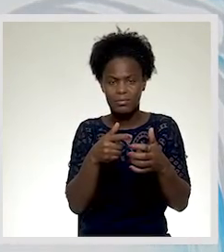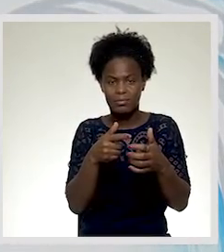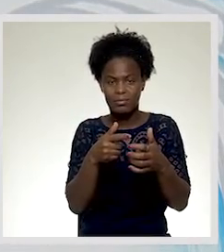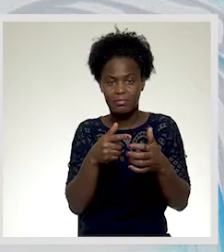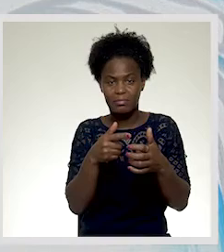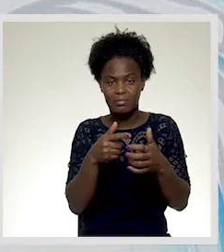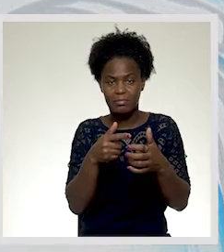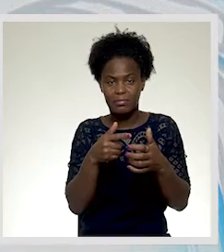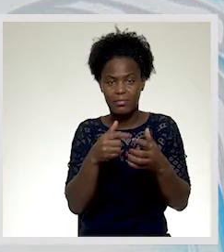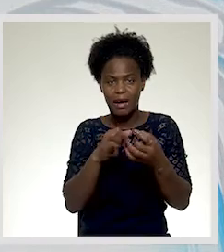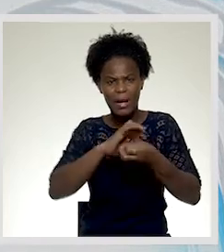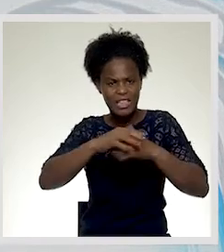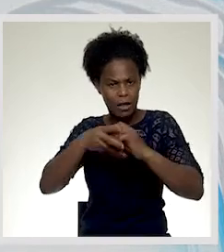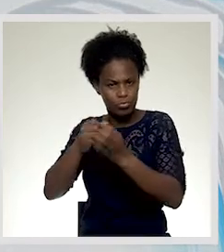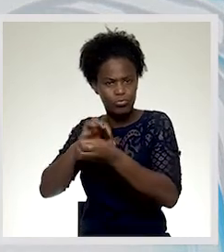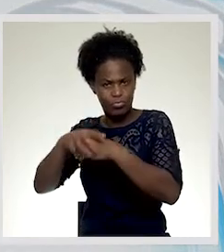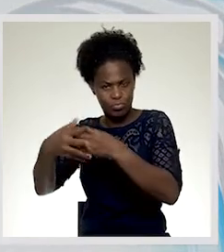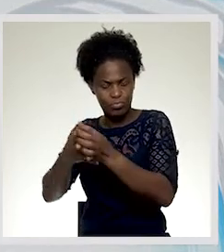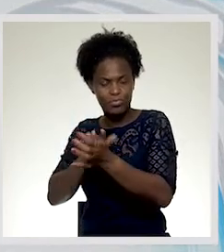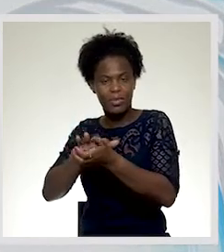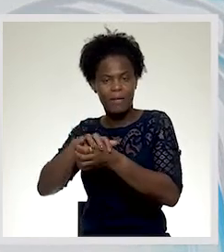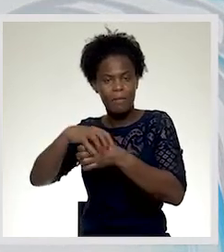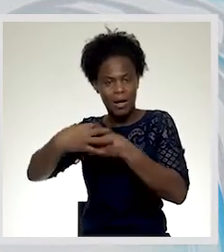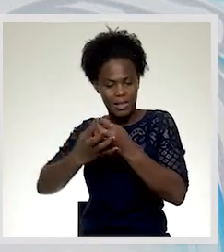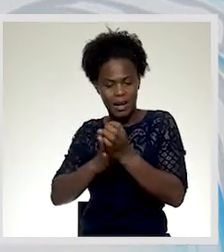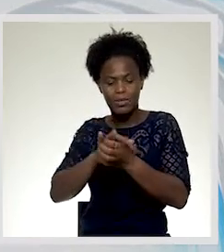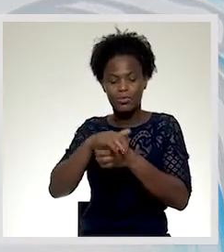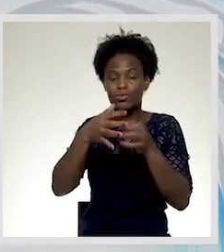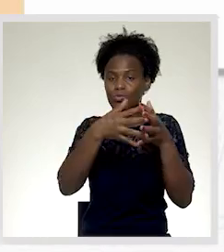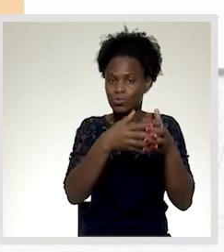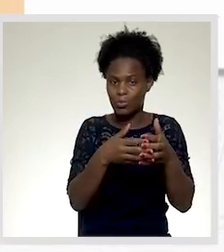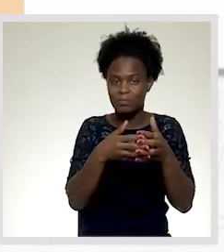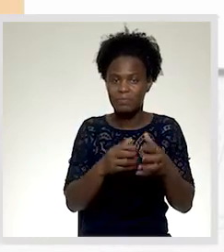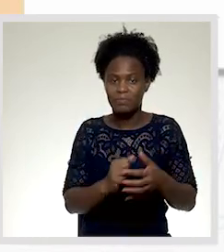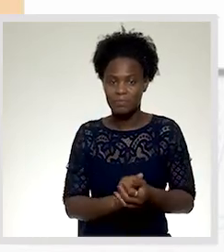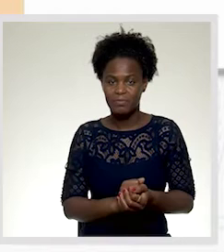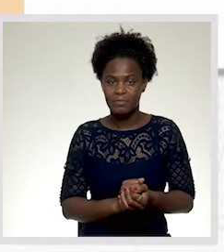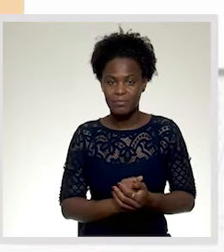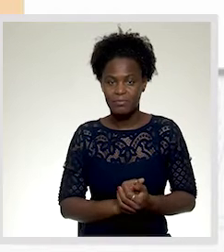estrutura. Amaranhado, não? Amaranhado, é isso. É um amaranhado.